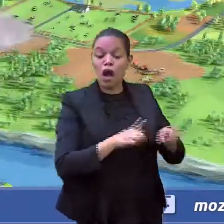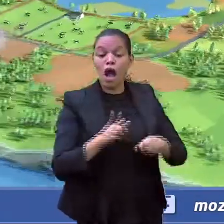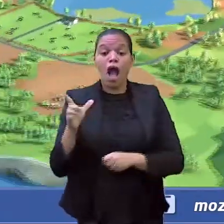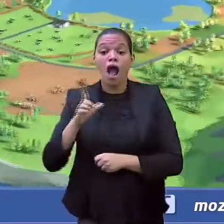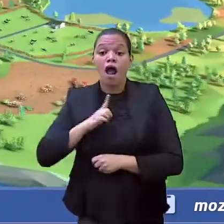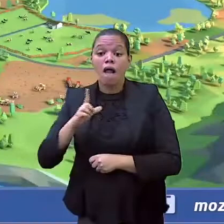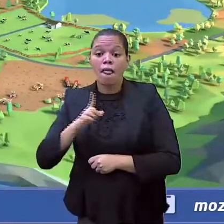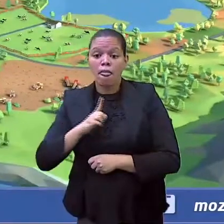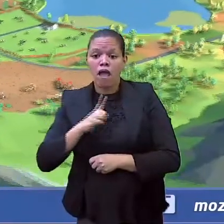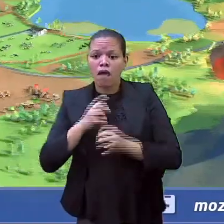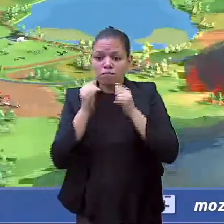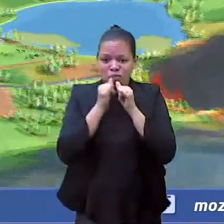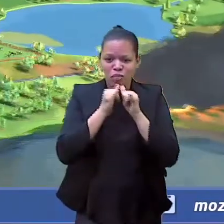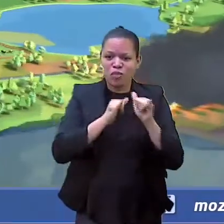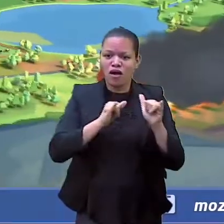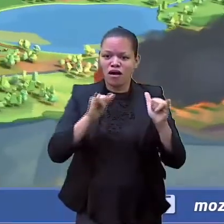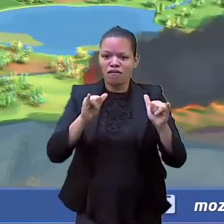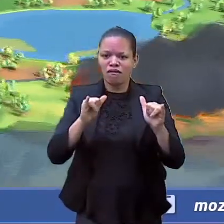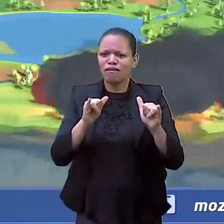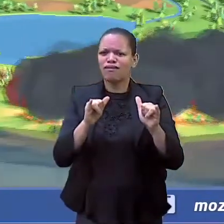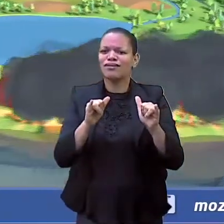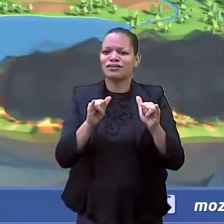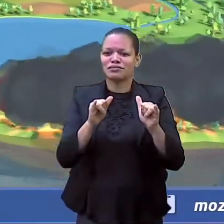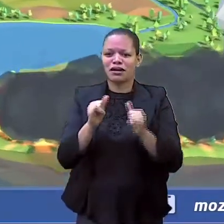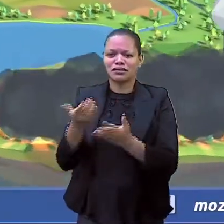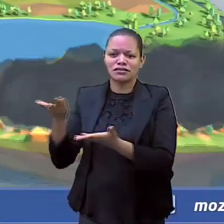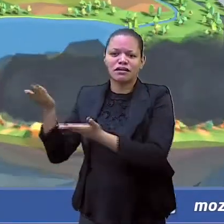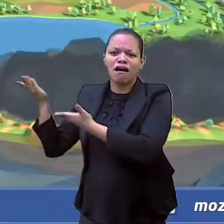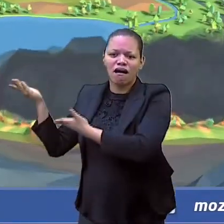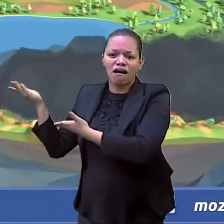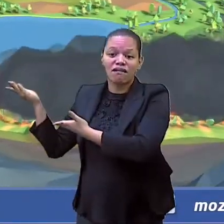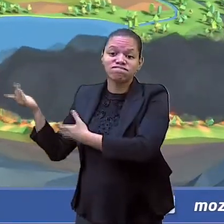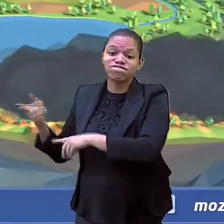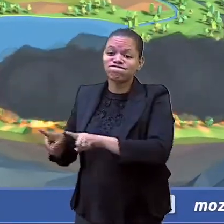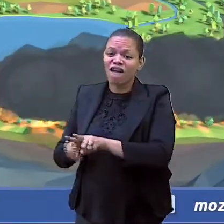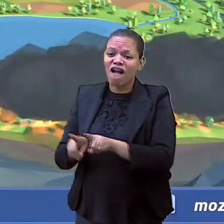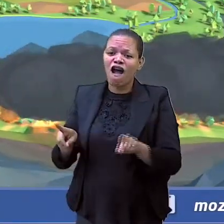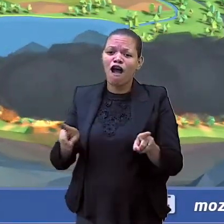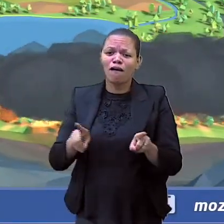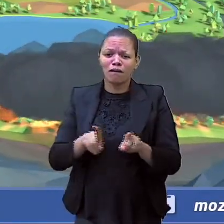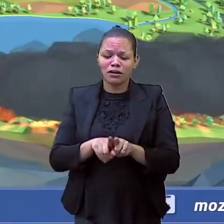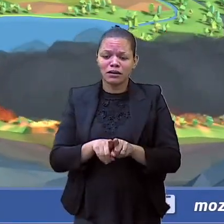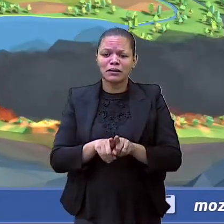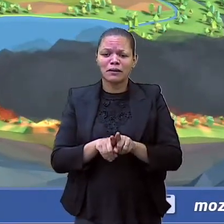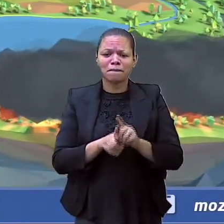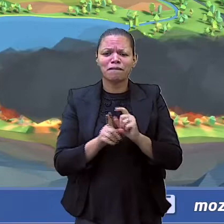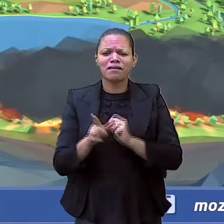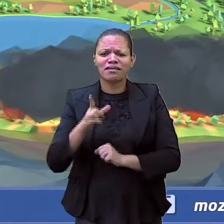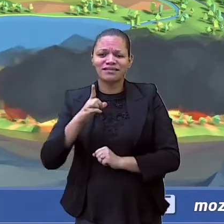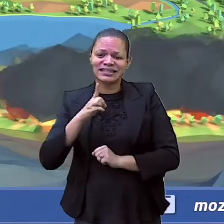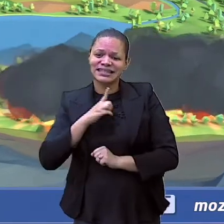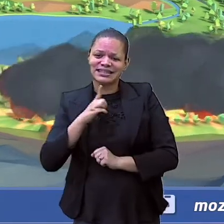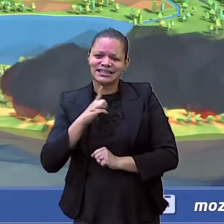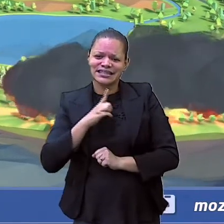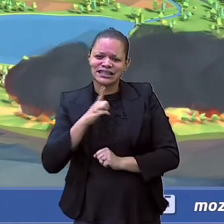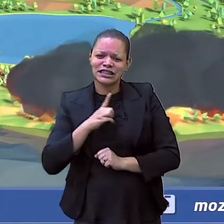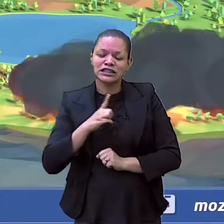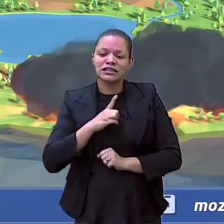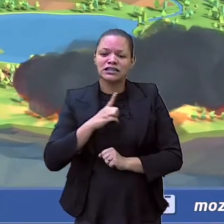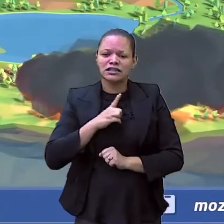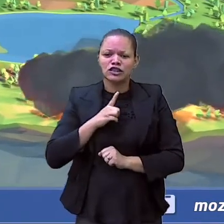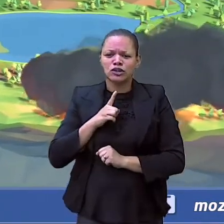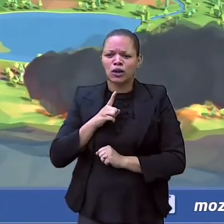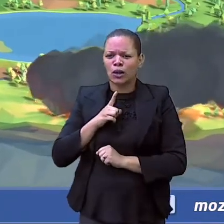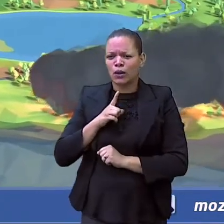essa informação toda aí, e nós temos também a informação agrícola. Aqui